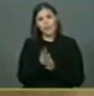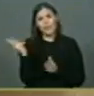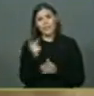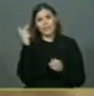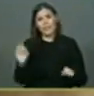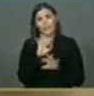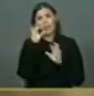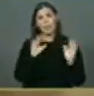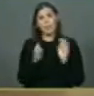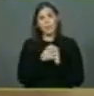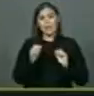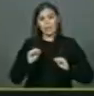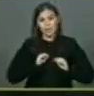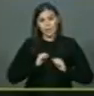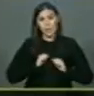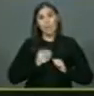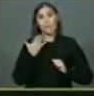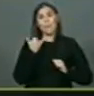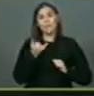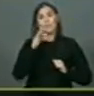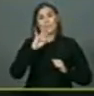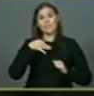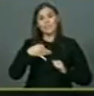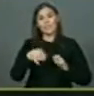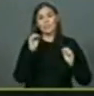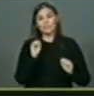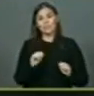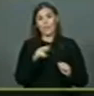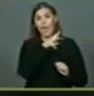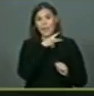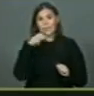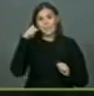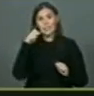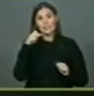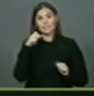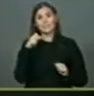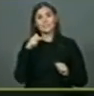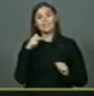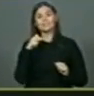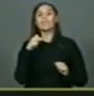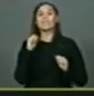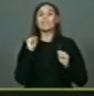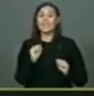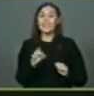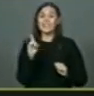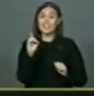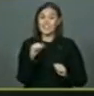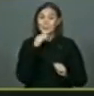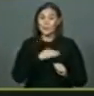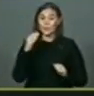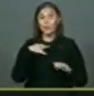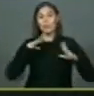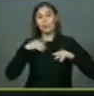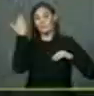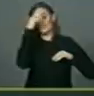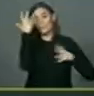minha mulher faz no próximo fim de semana, faz aniversário, faz 3/20 e pronto, vou passear com ela, 4